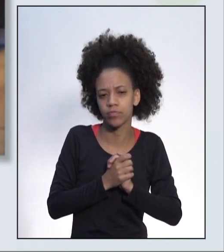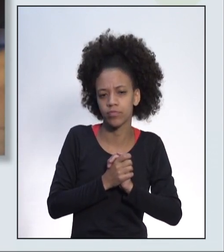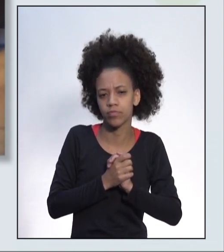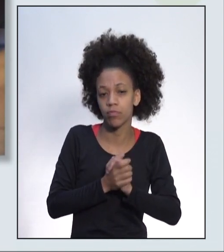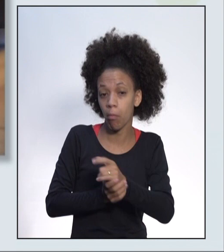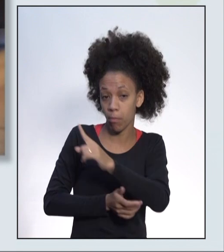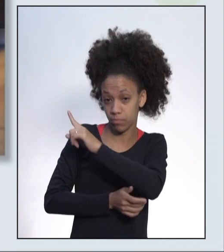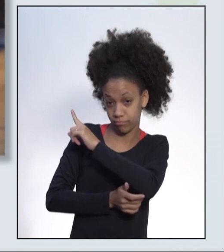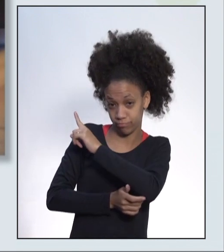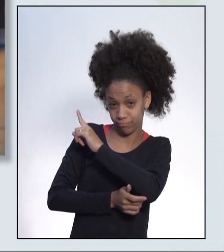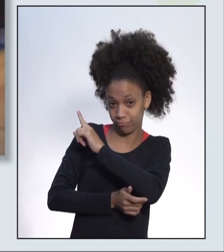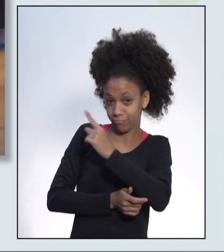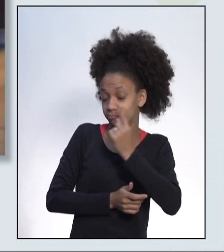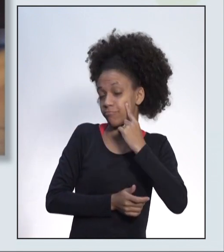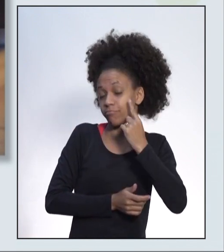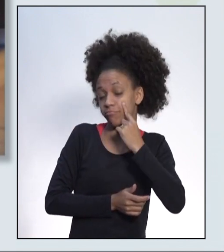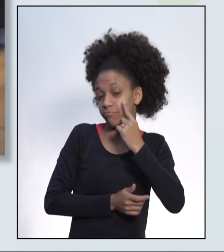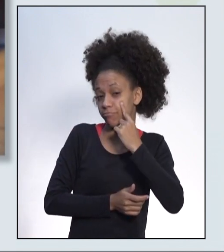Contemplação.